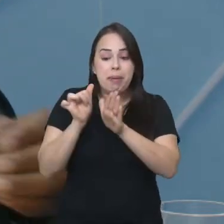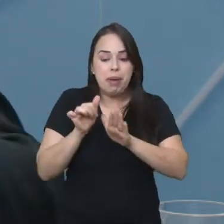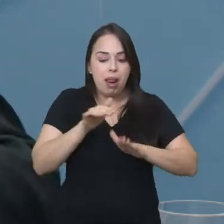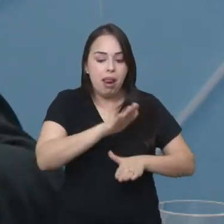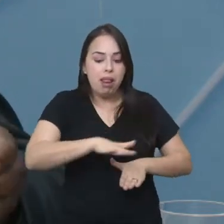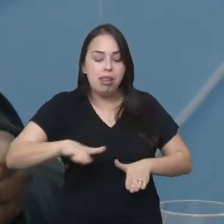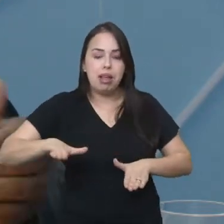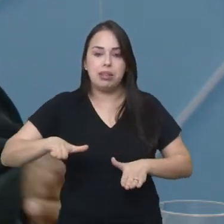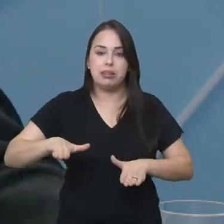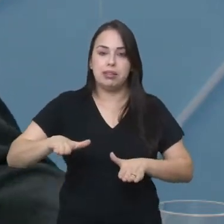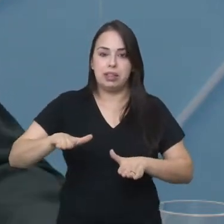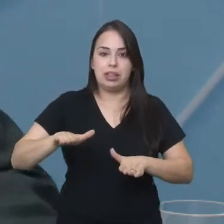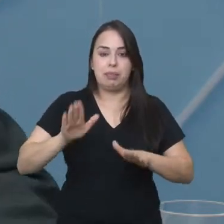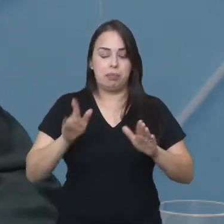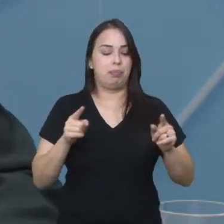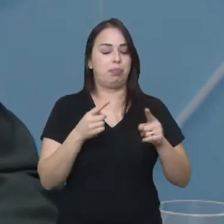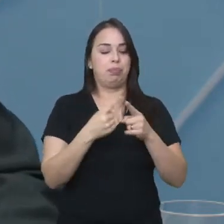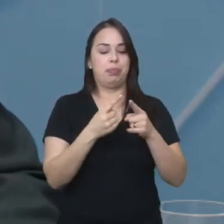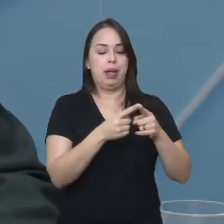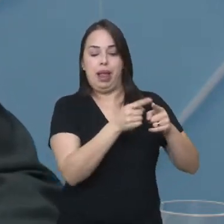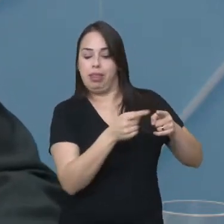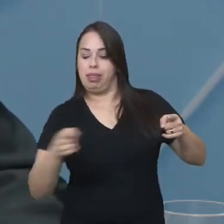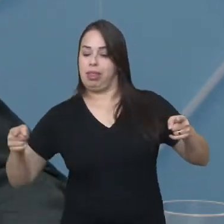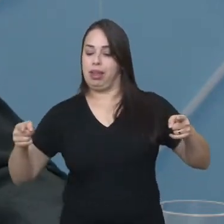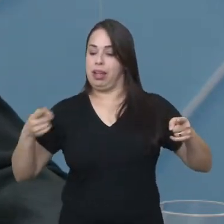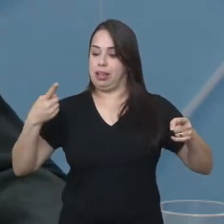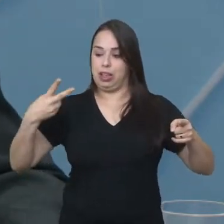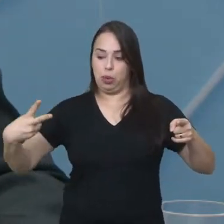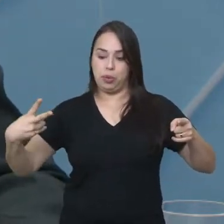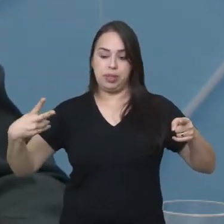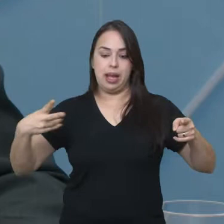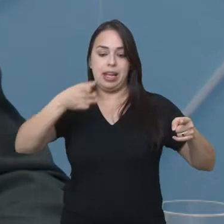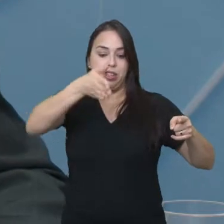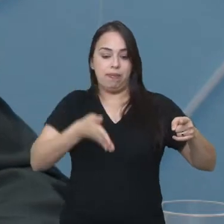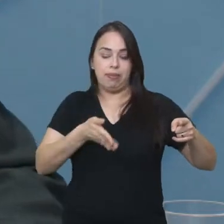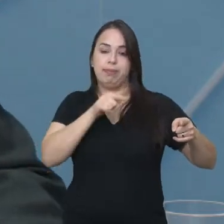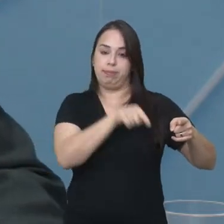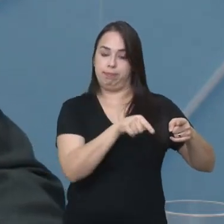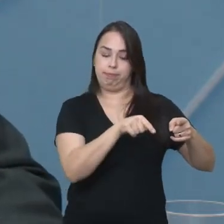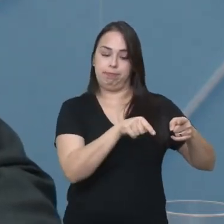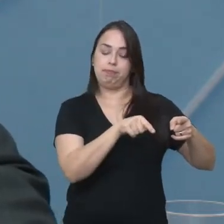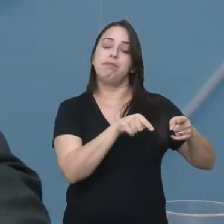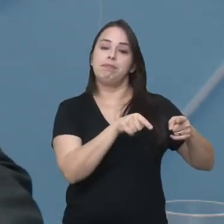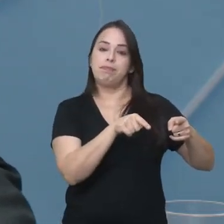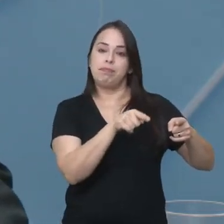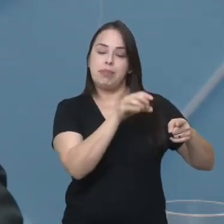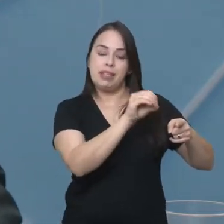subdivisão que tem dentro da infância, a mais aceitável e a mais